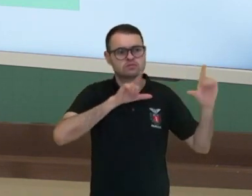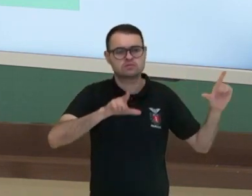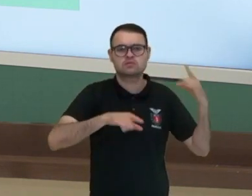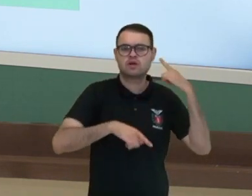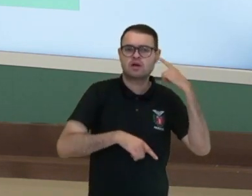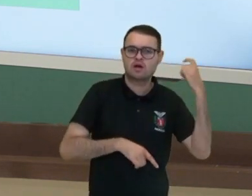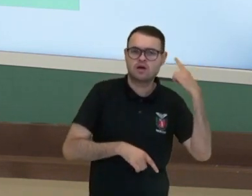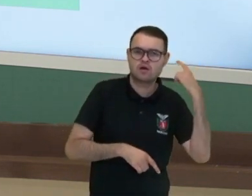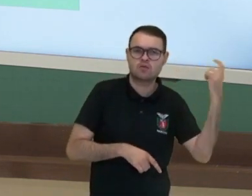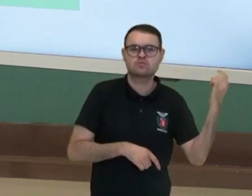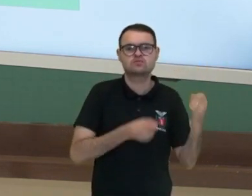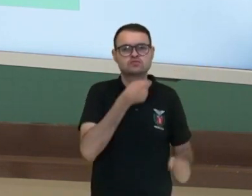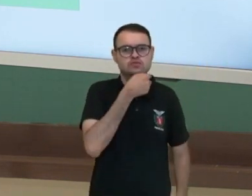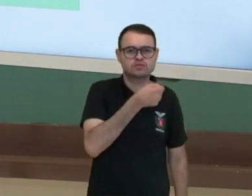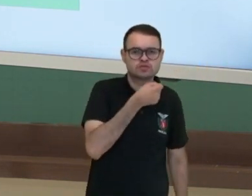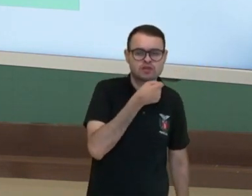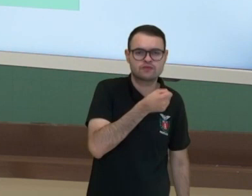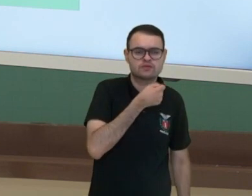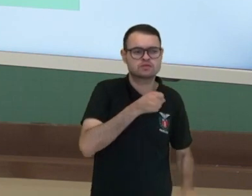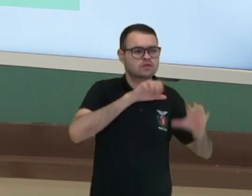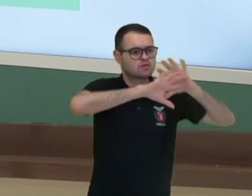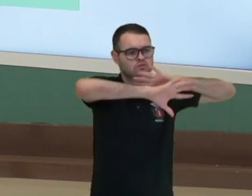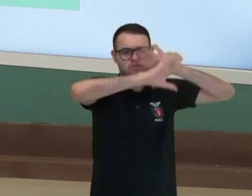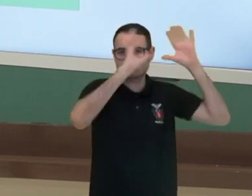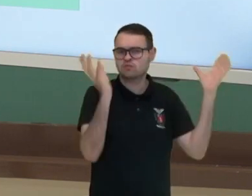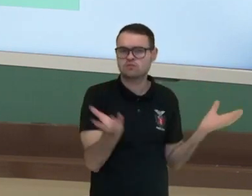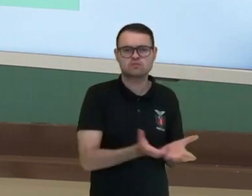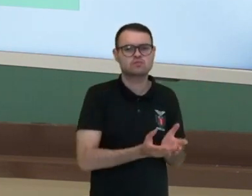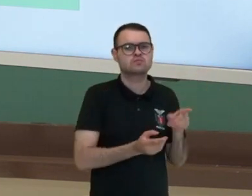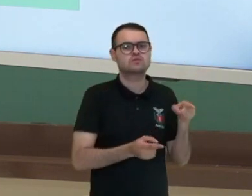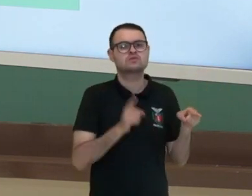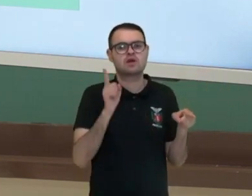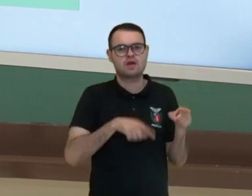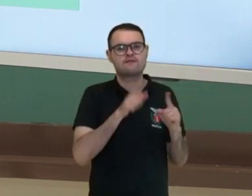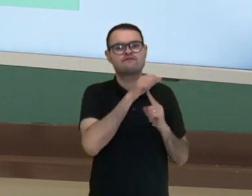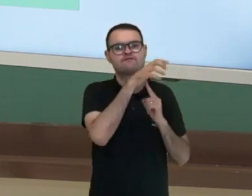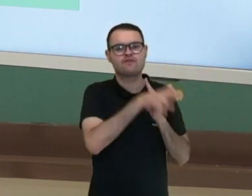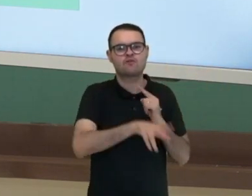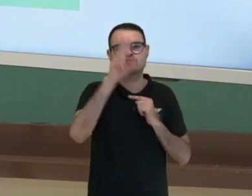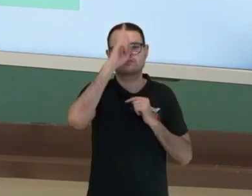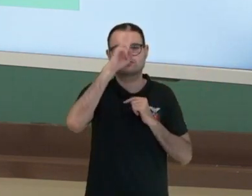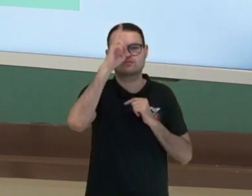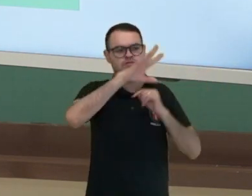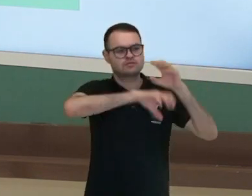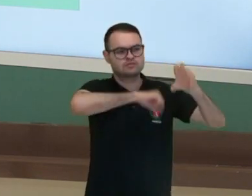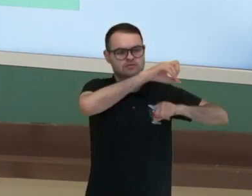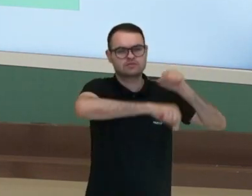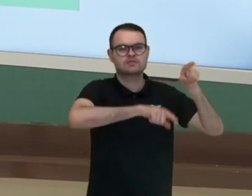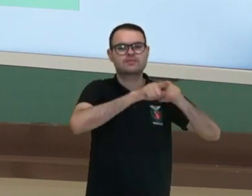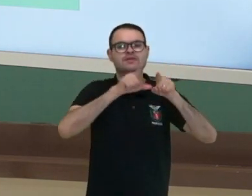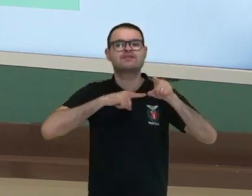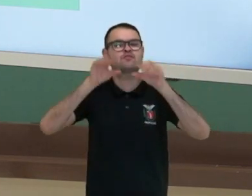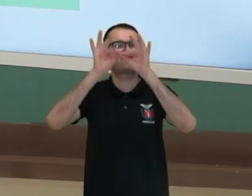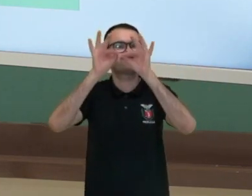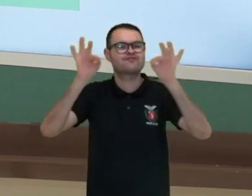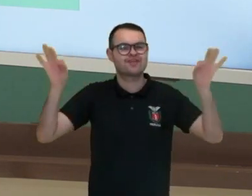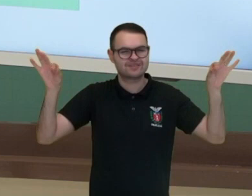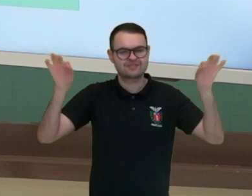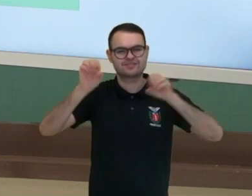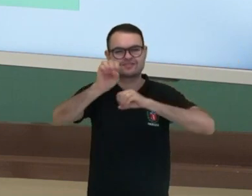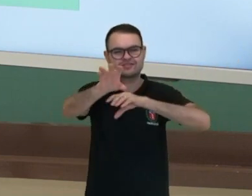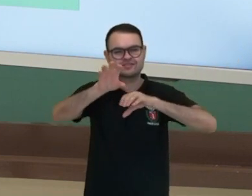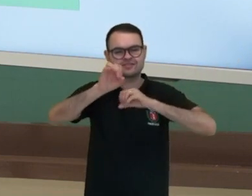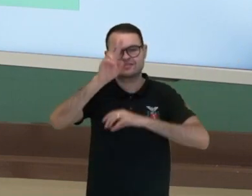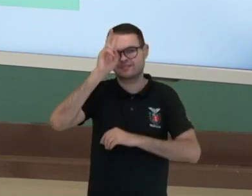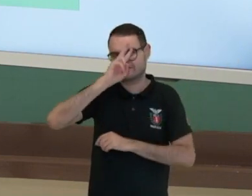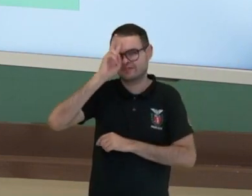né? As entrevistas, tudo isso ele se torna fonte histórica. Nós temos uma frase no ensino de história